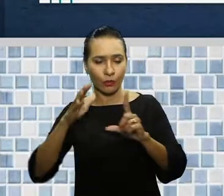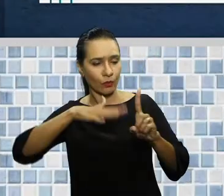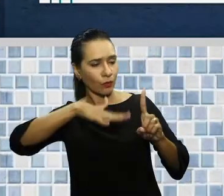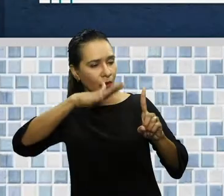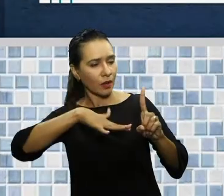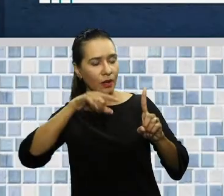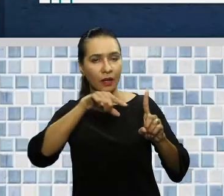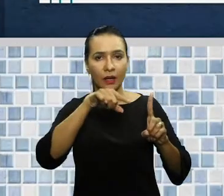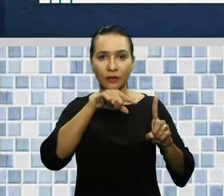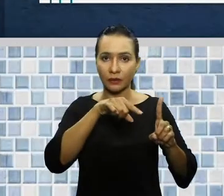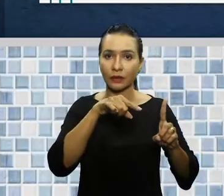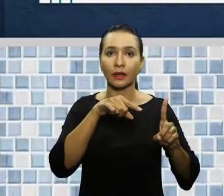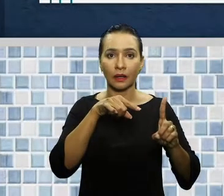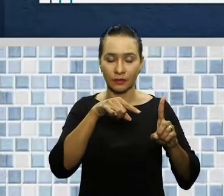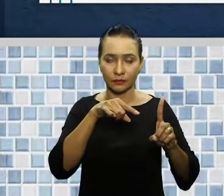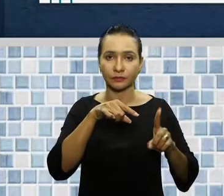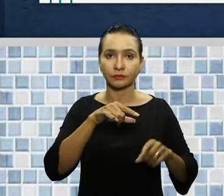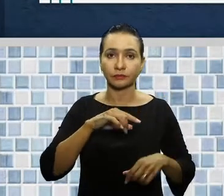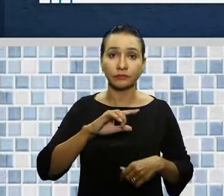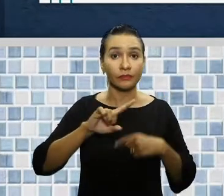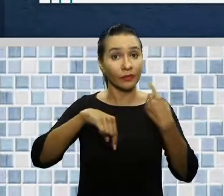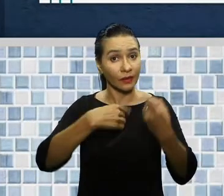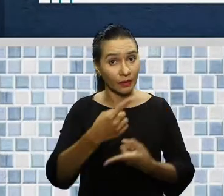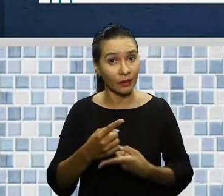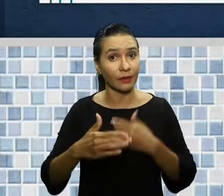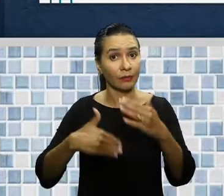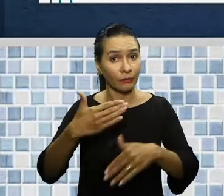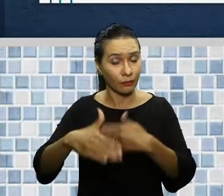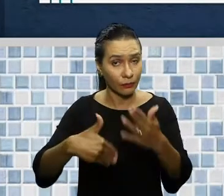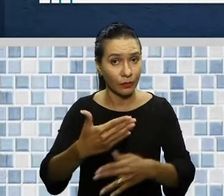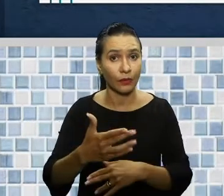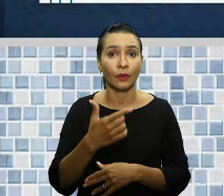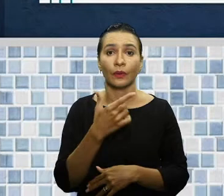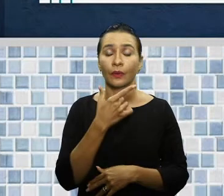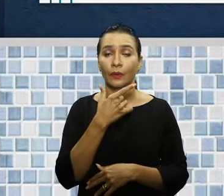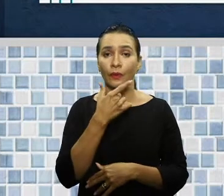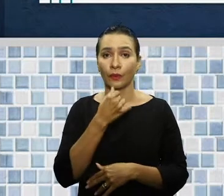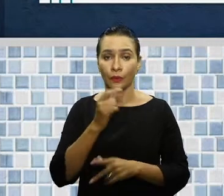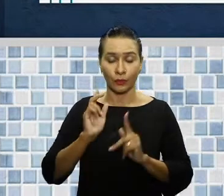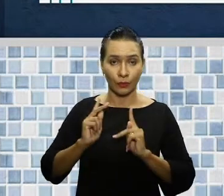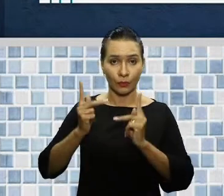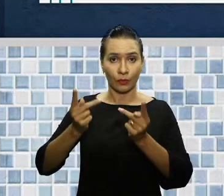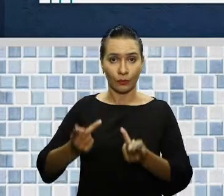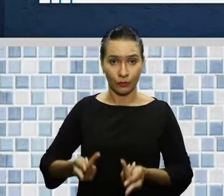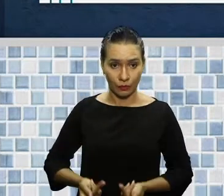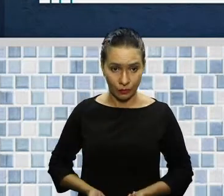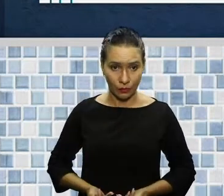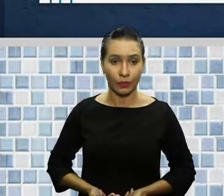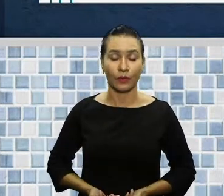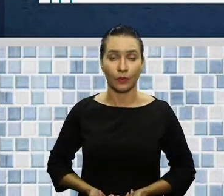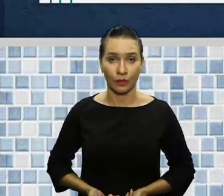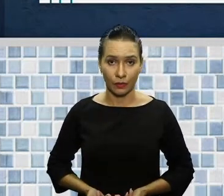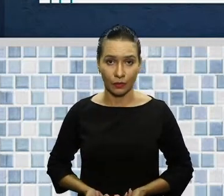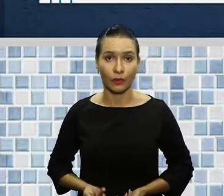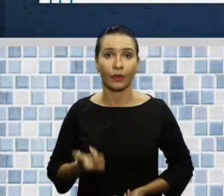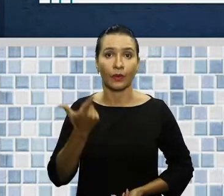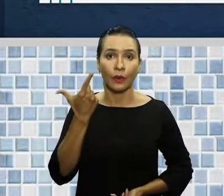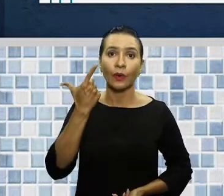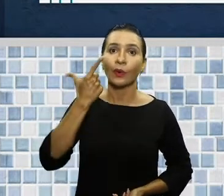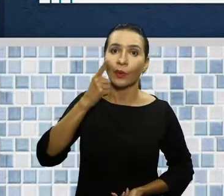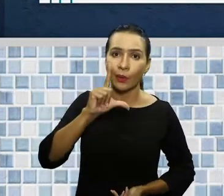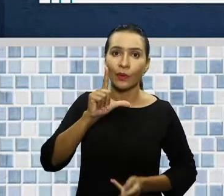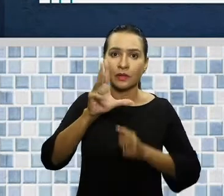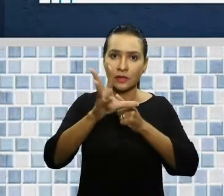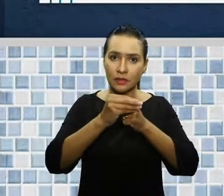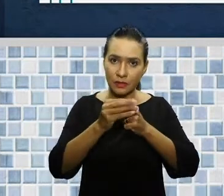seres. Então, passado um tempo, né, o homem ele foi adquirindo mais